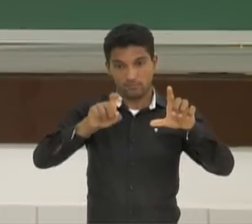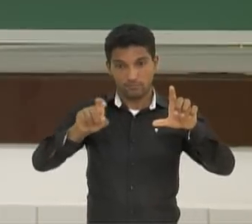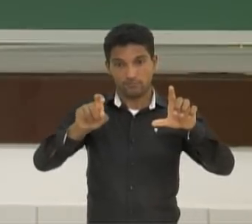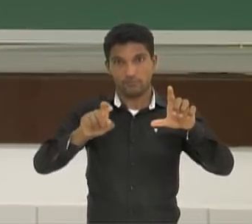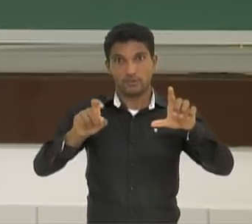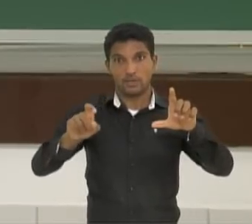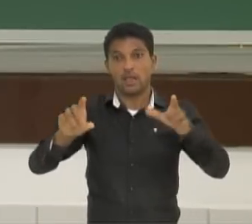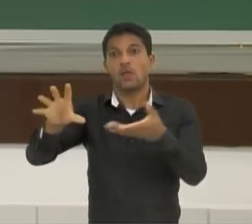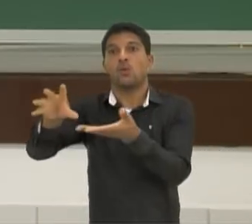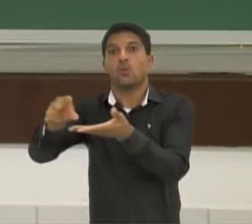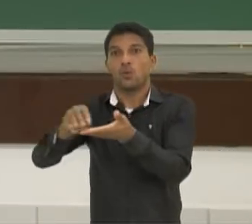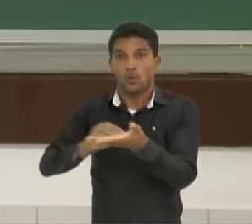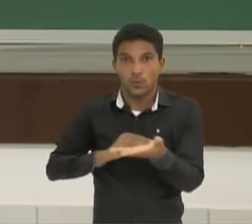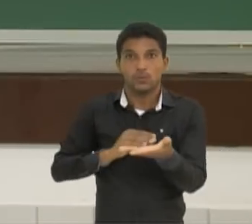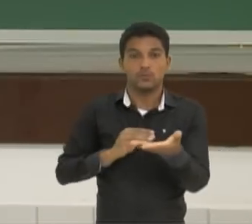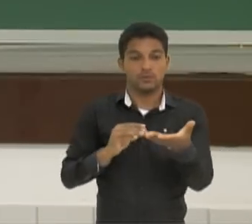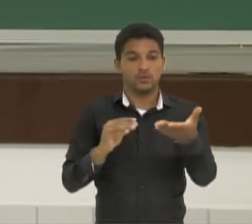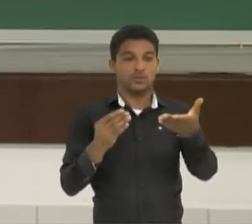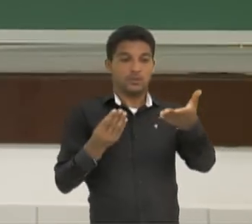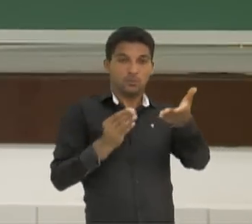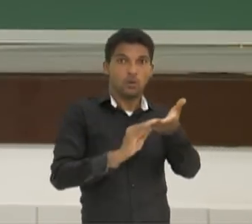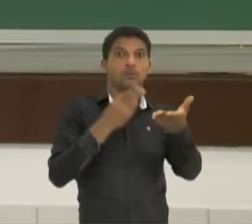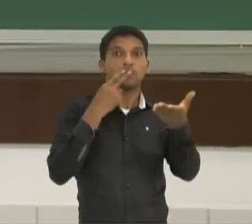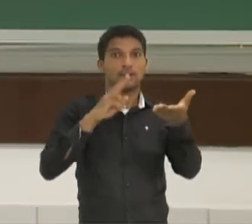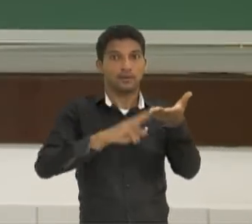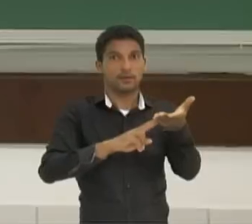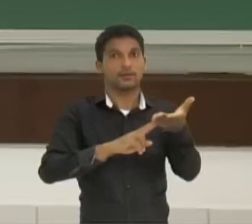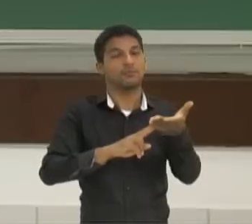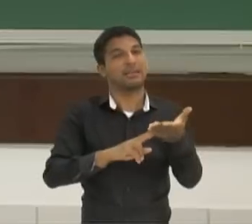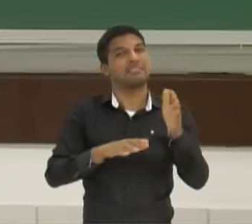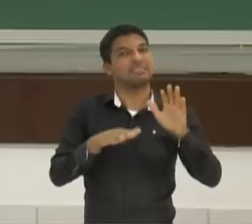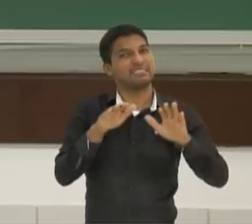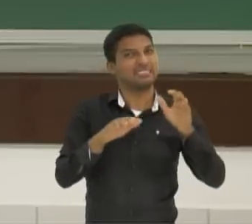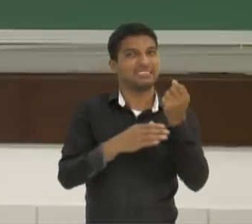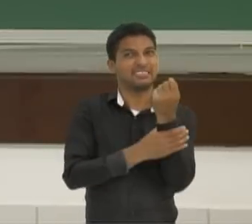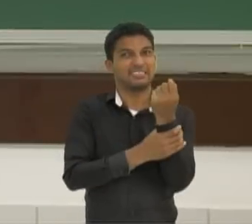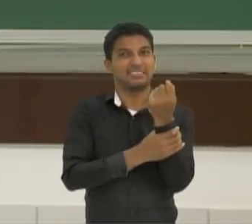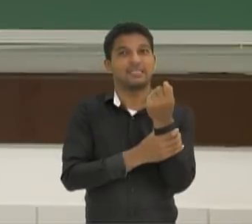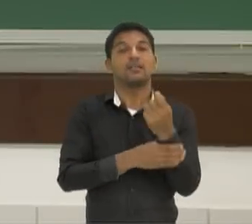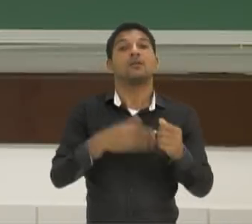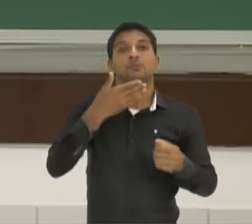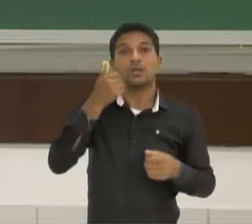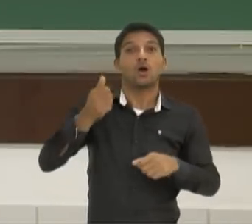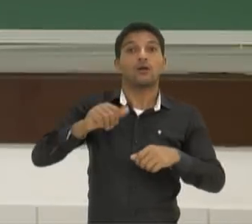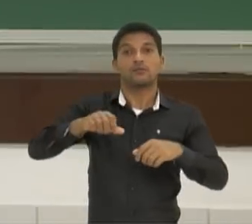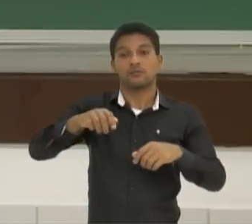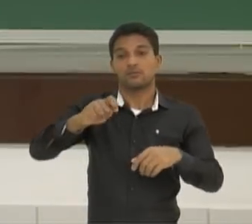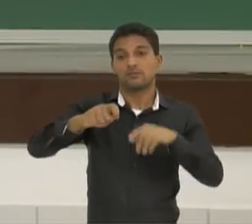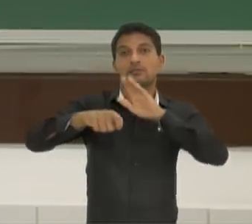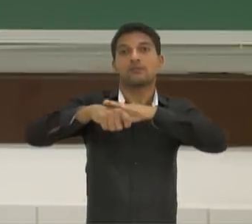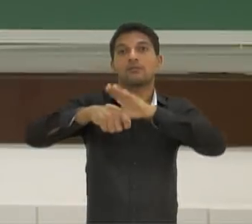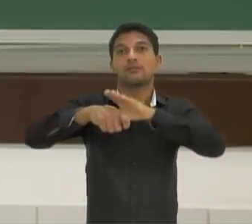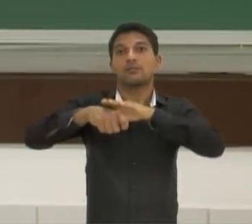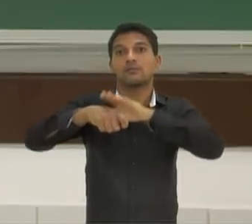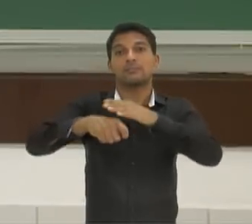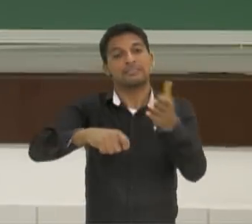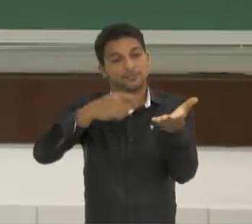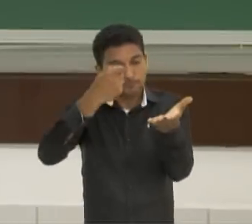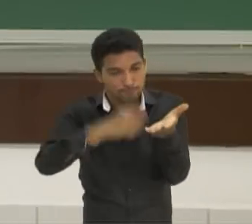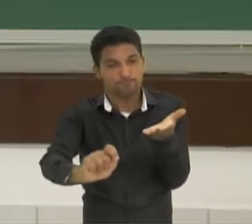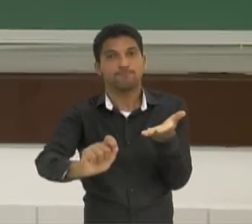a tornem com legitimidade. Né? Mas como a gente está falando de uma carta de reclamação, algo, digamos assim,